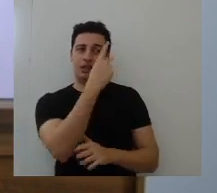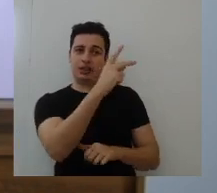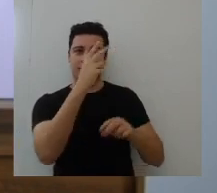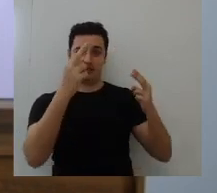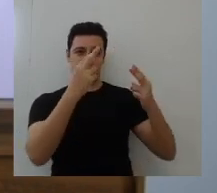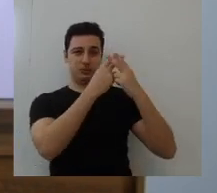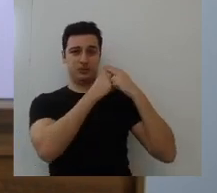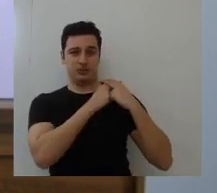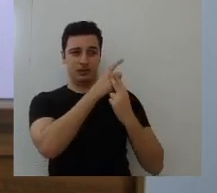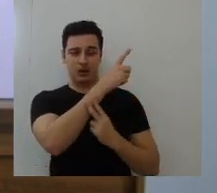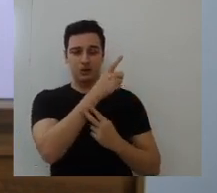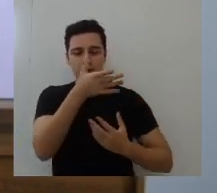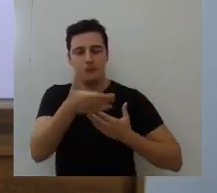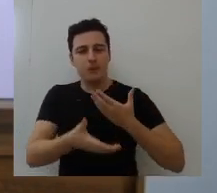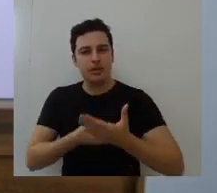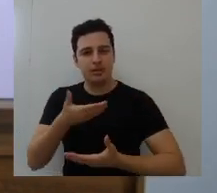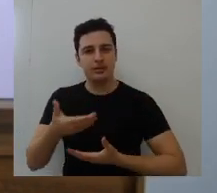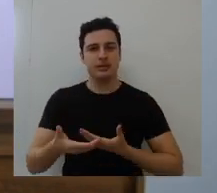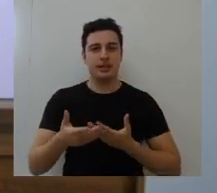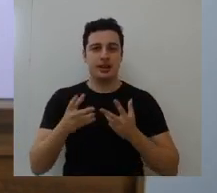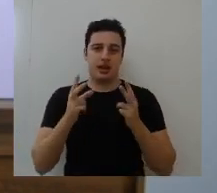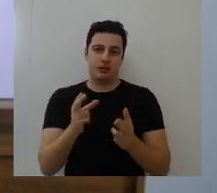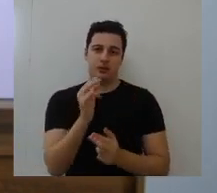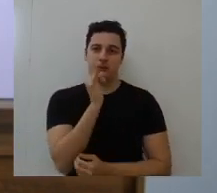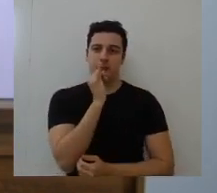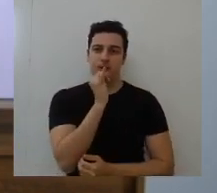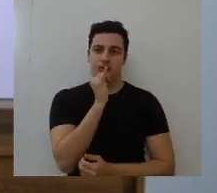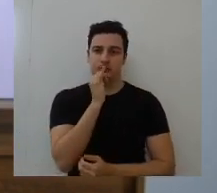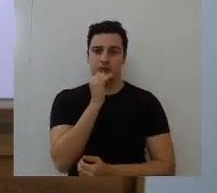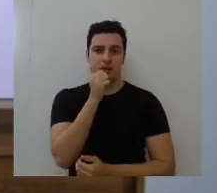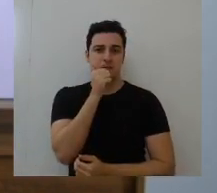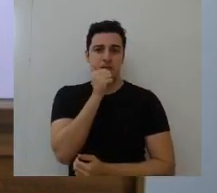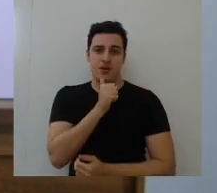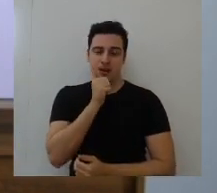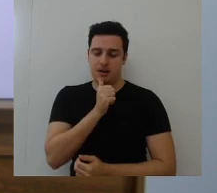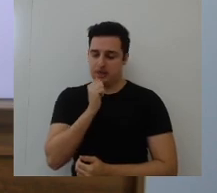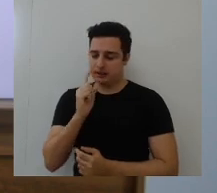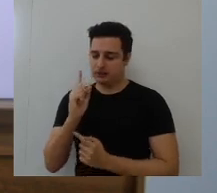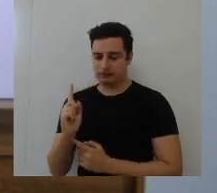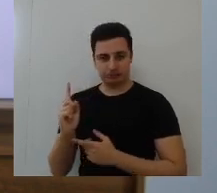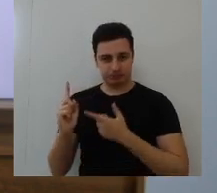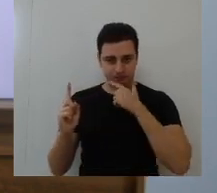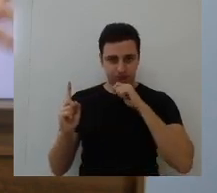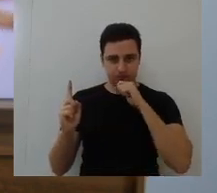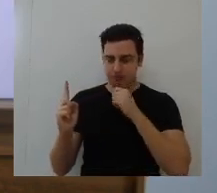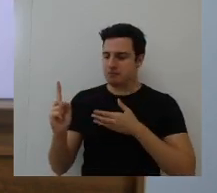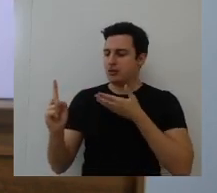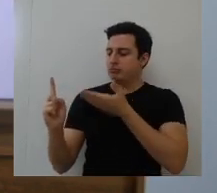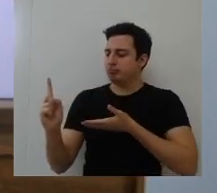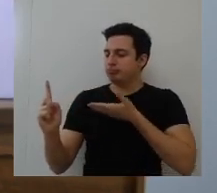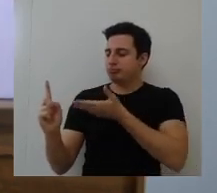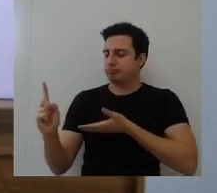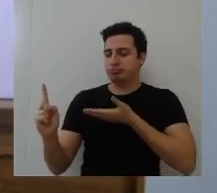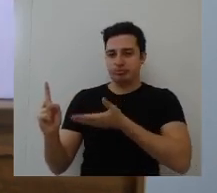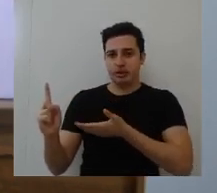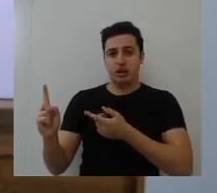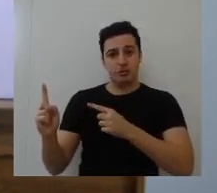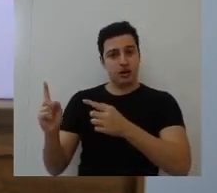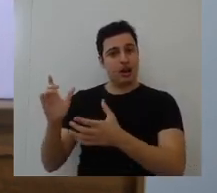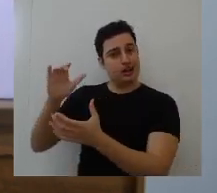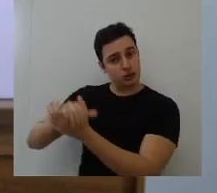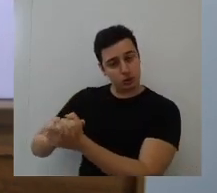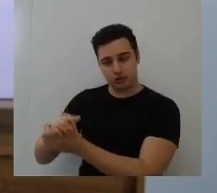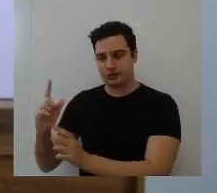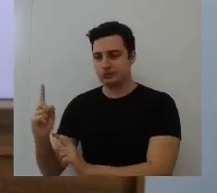fosse passar, a mulher sempre está passando da guarda de um homem para o outro. Então isso era